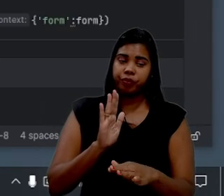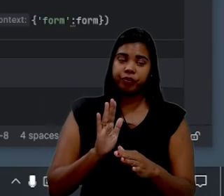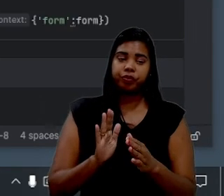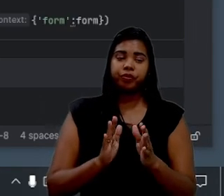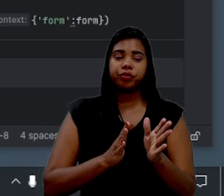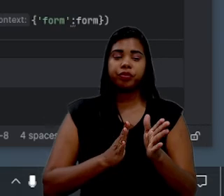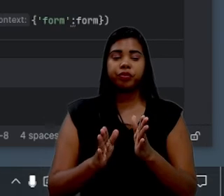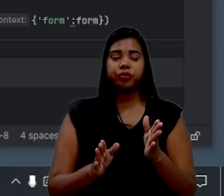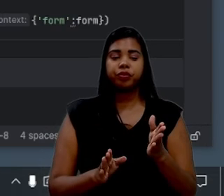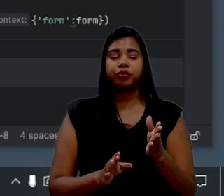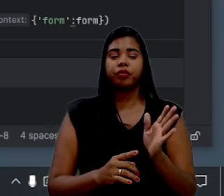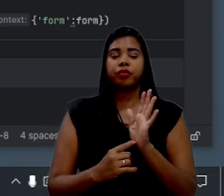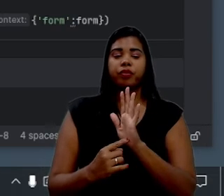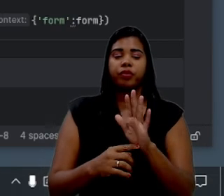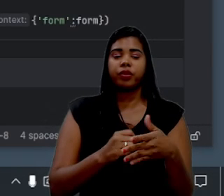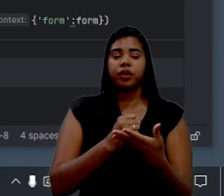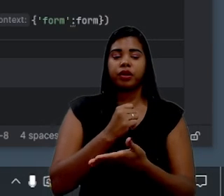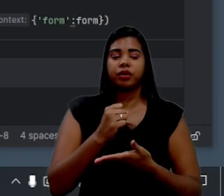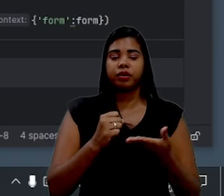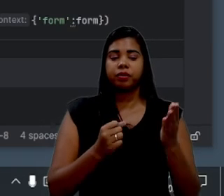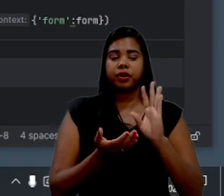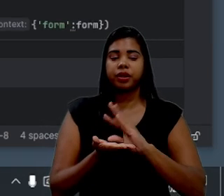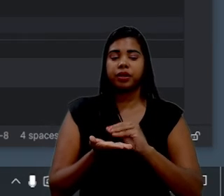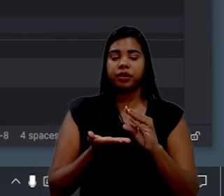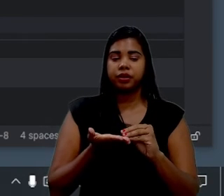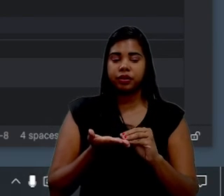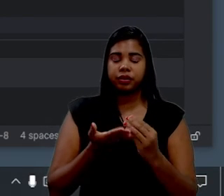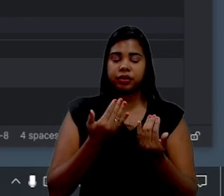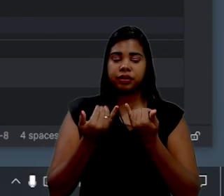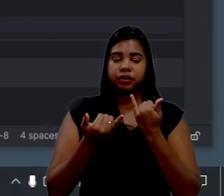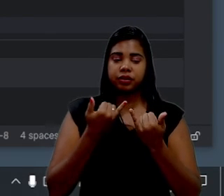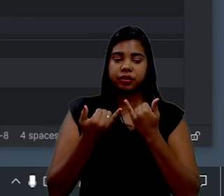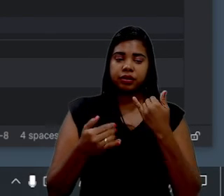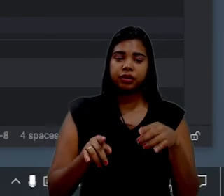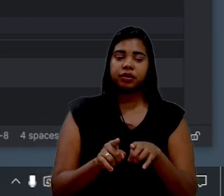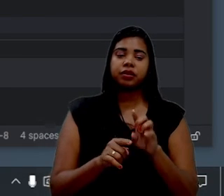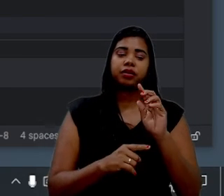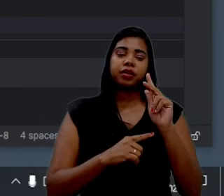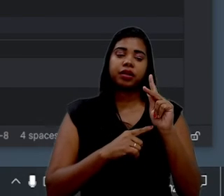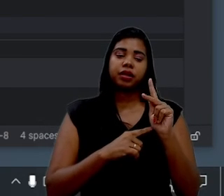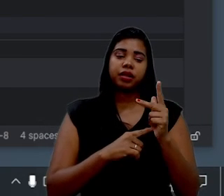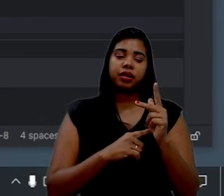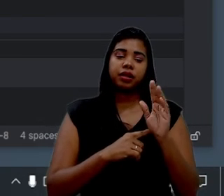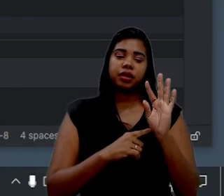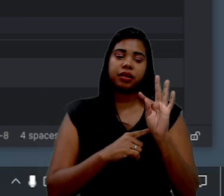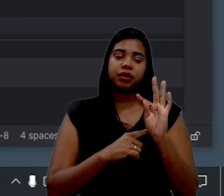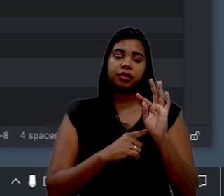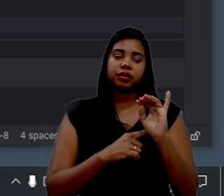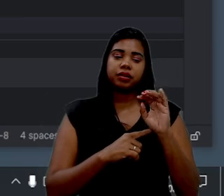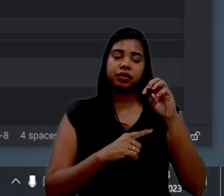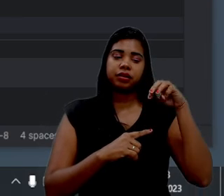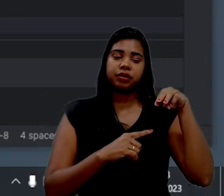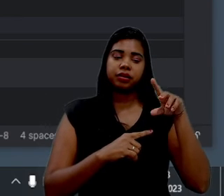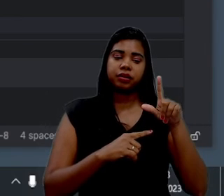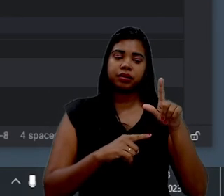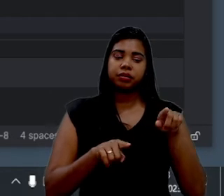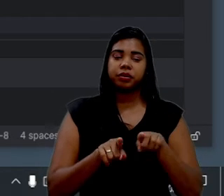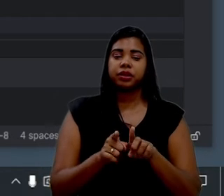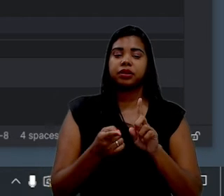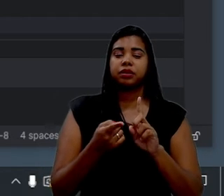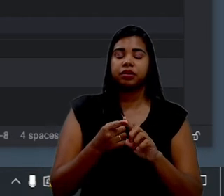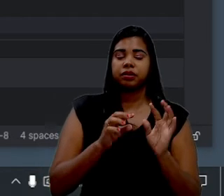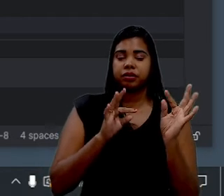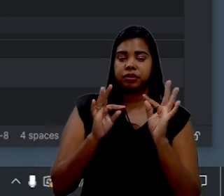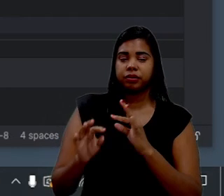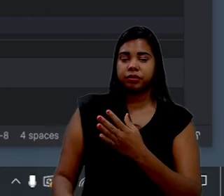acesso à base de dados, né? Um módulo. E o HTML, o Forms HTML é que vai puxar justamente essa